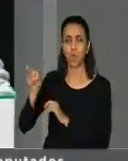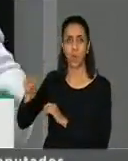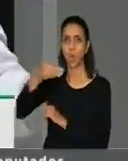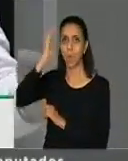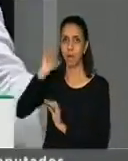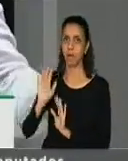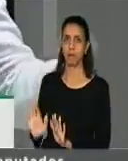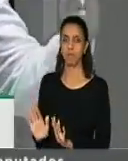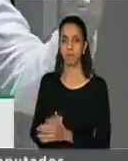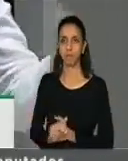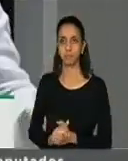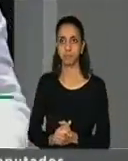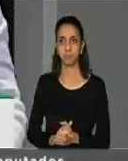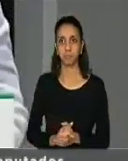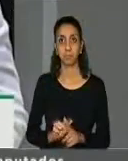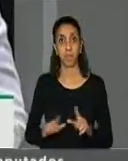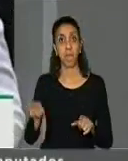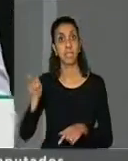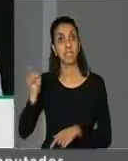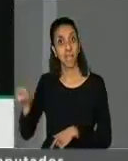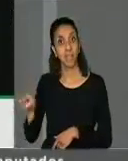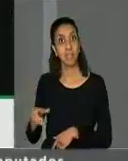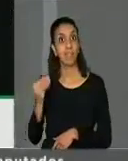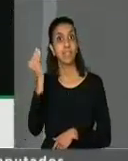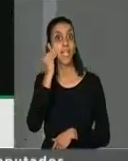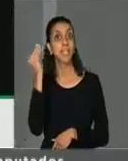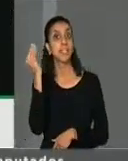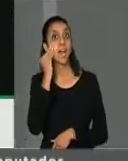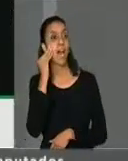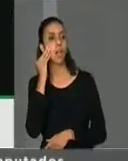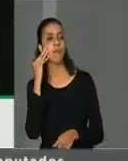bem. Quiseram ganhar no tapetão.